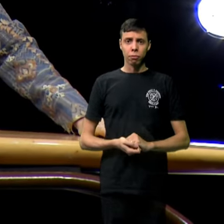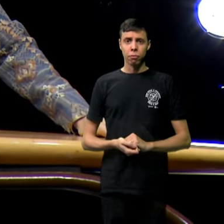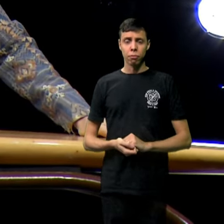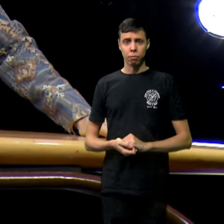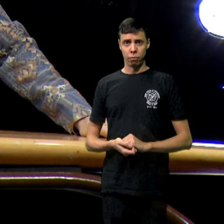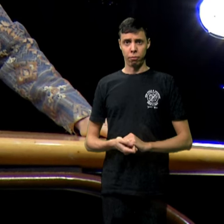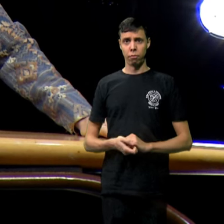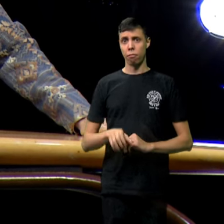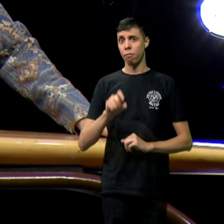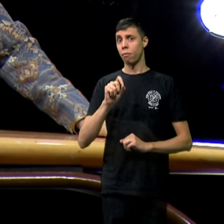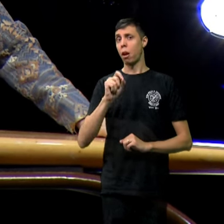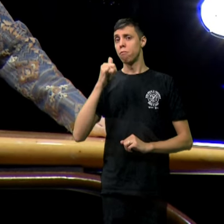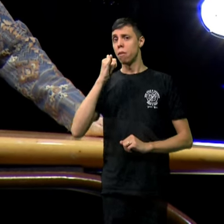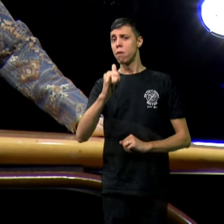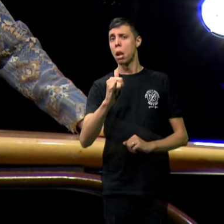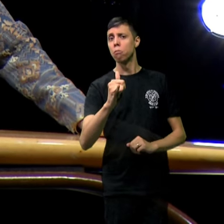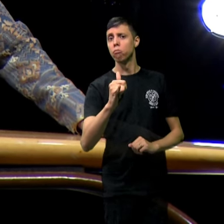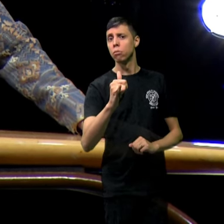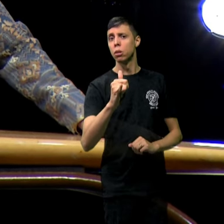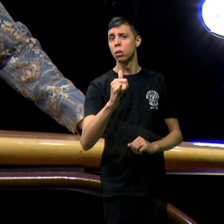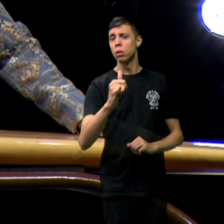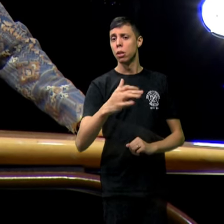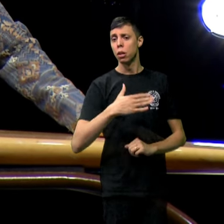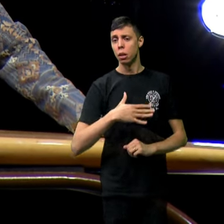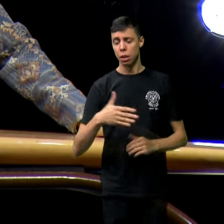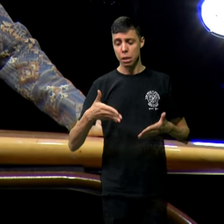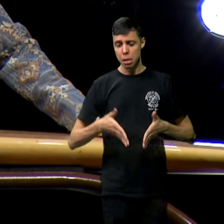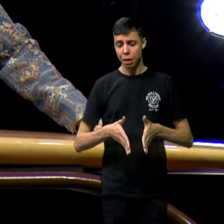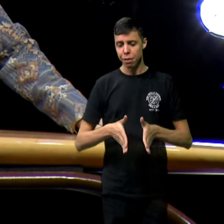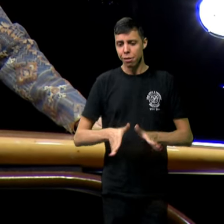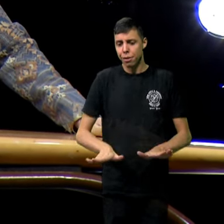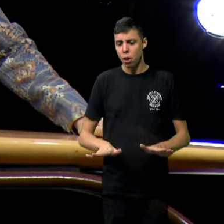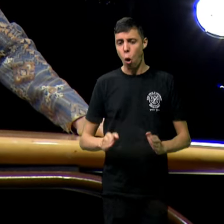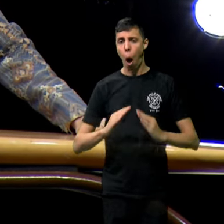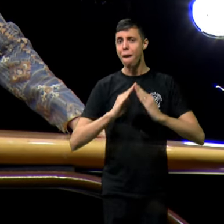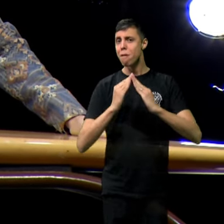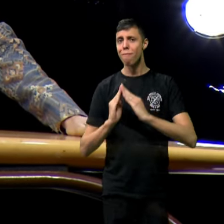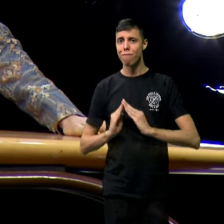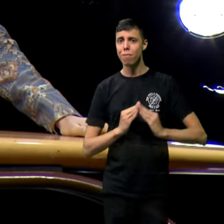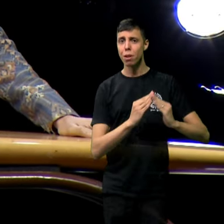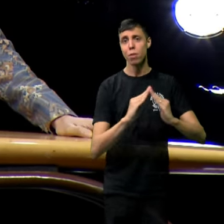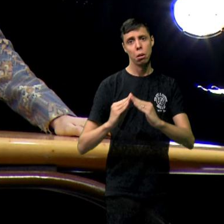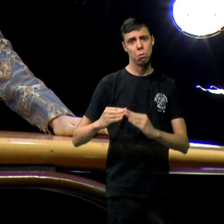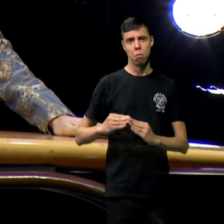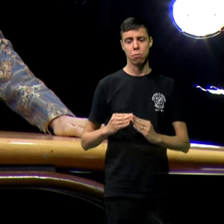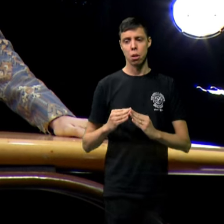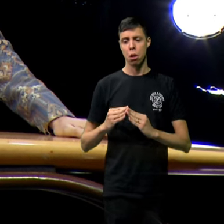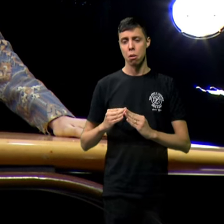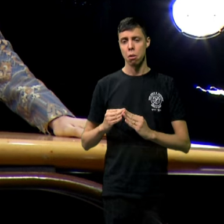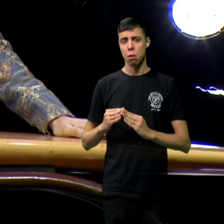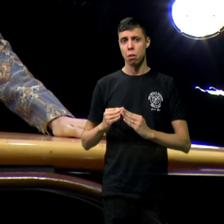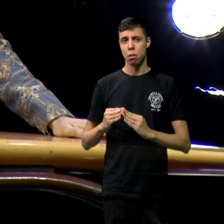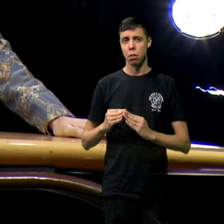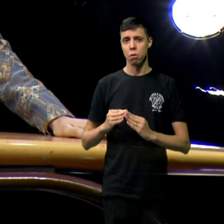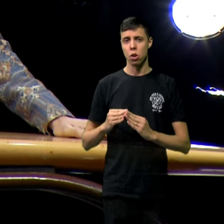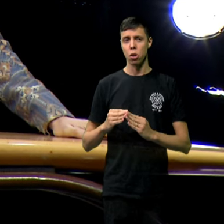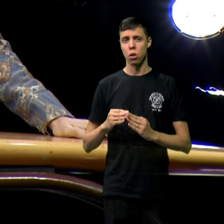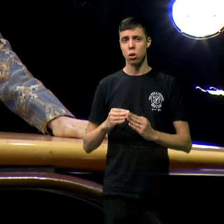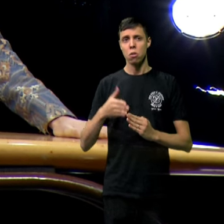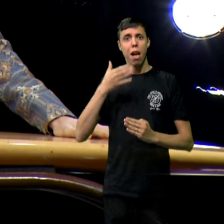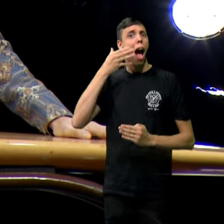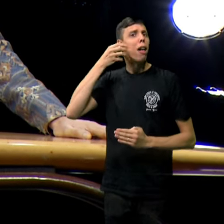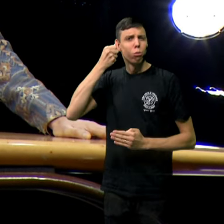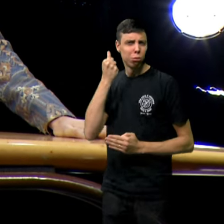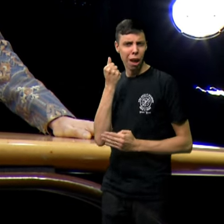Quem está falando aqui para vocês é alguém que nasceu e cresceu na favela. Não é que me adotaram de bebê. Eu cresci até